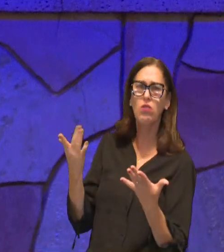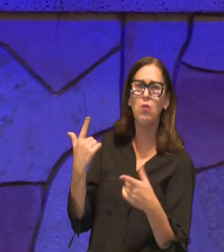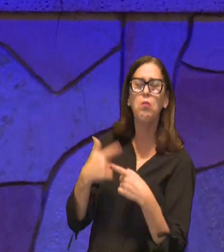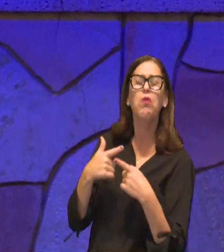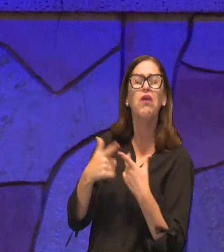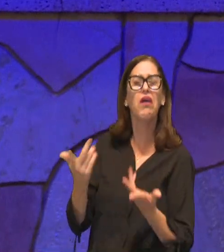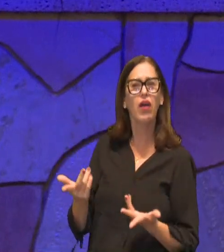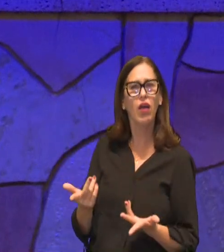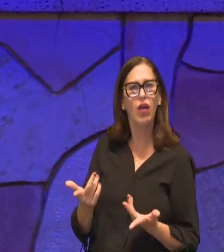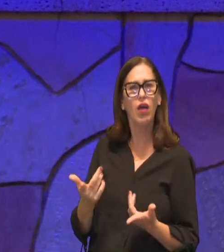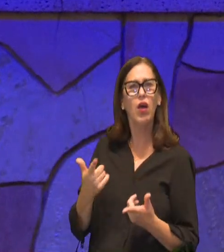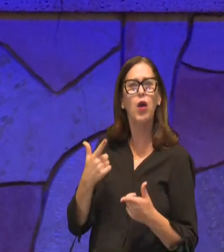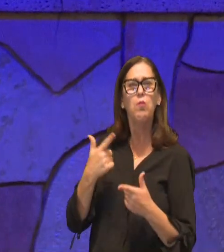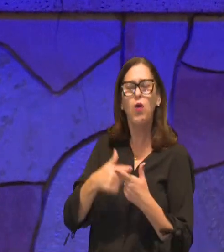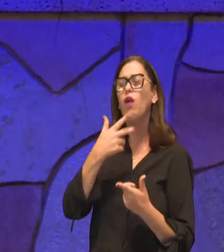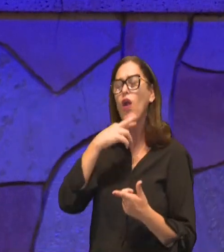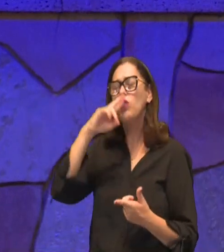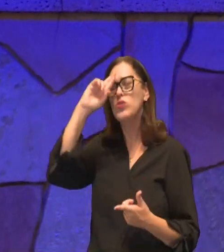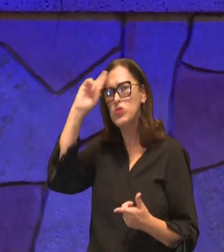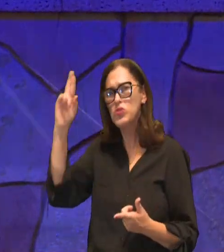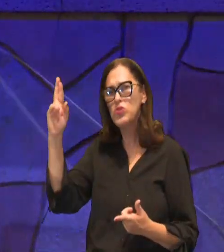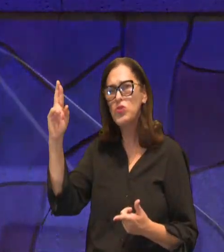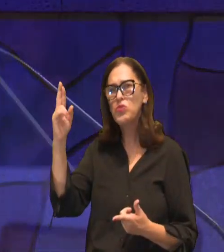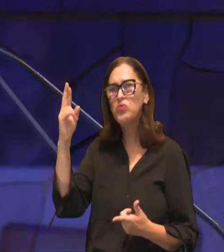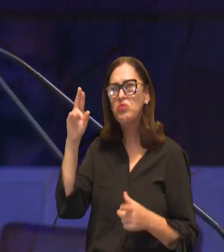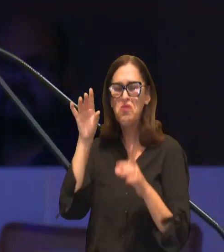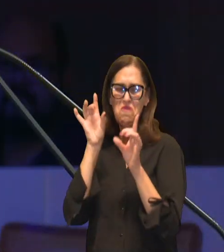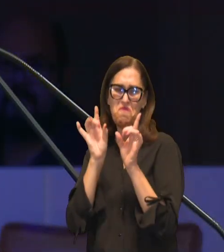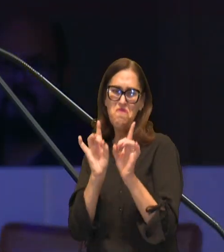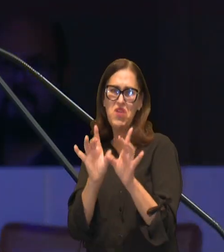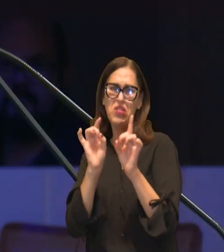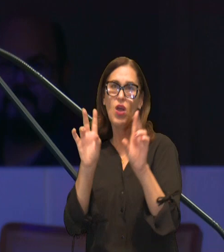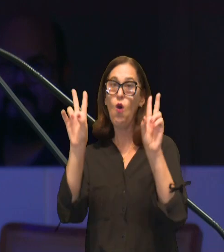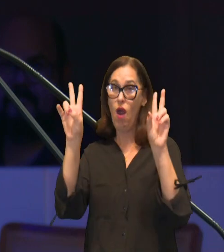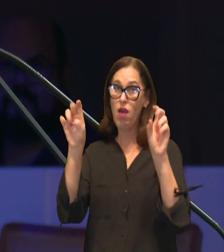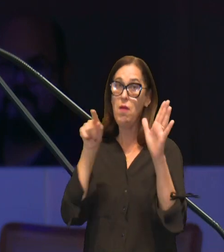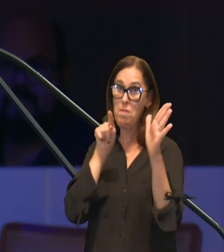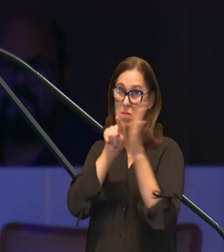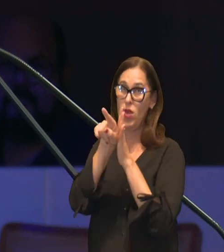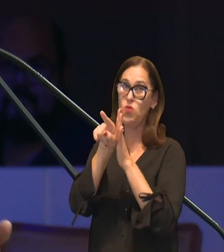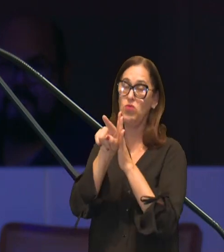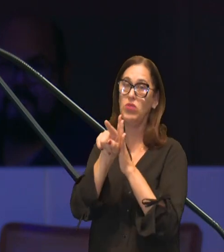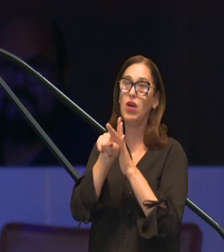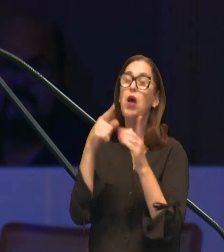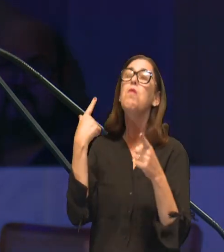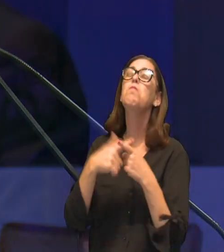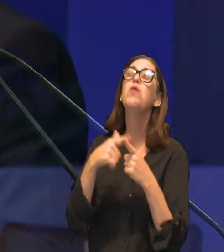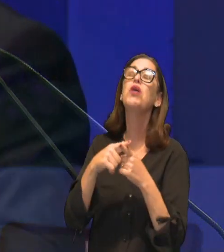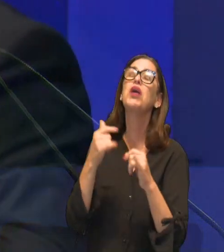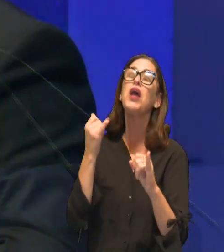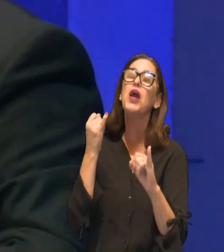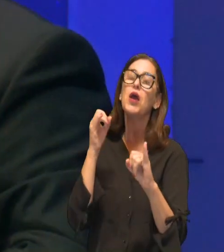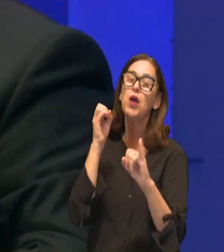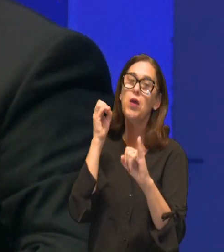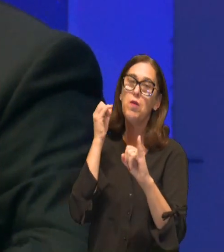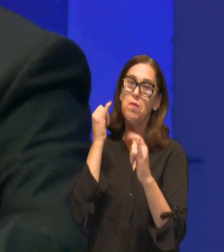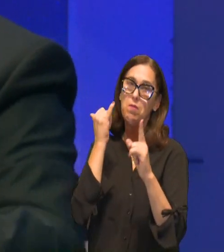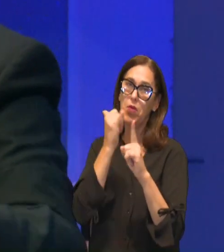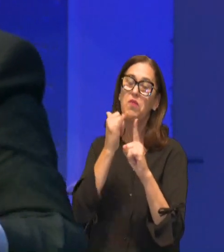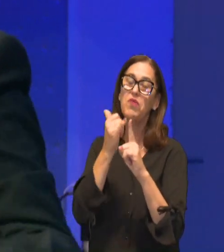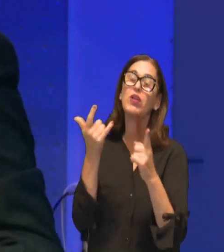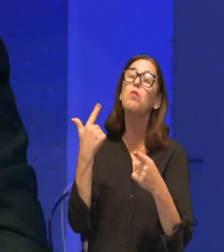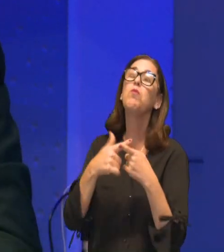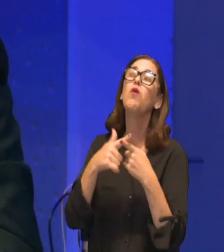deixou? Por que o Senhor nos vendeu? Era essa a pergunta. Por que, profeta? Perguntando para Isaías: por